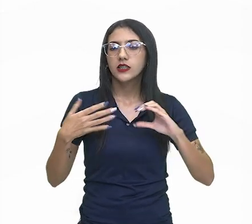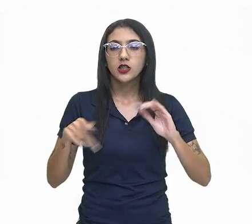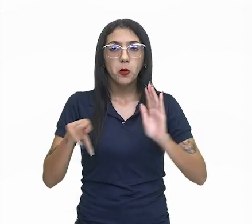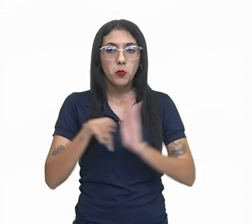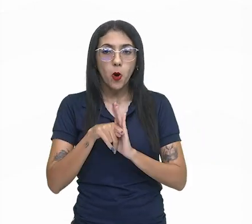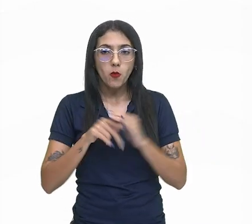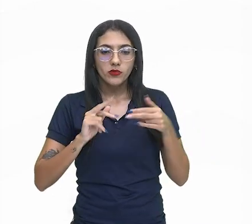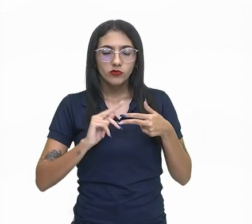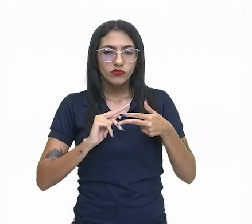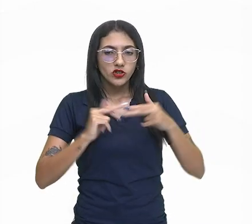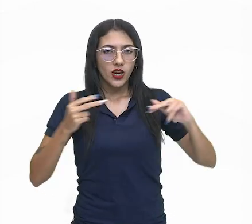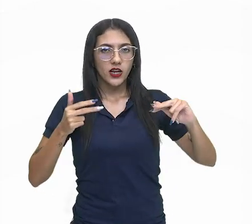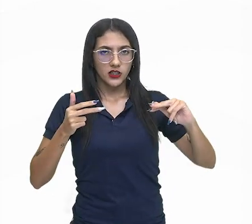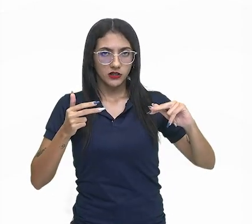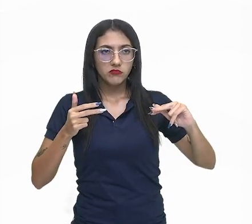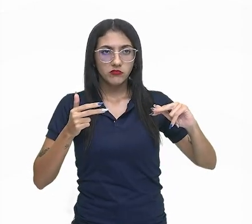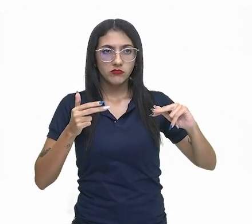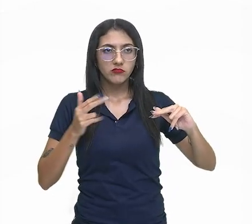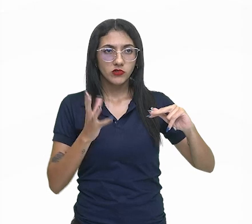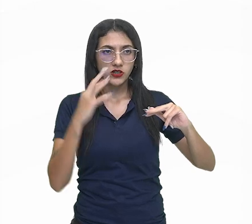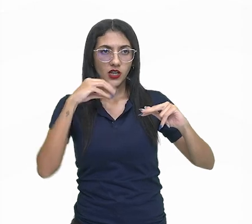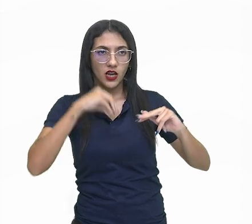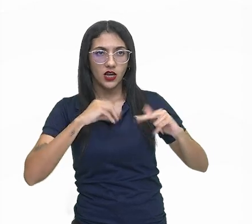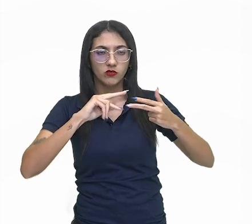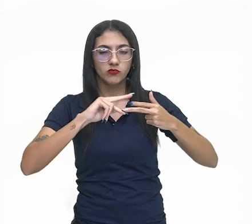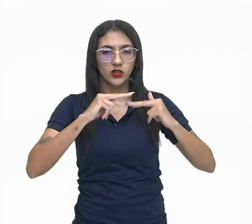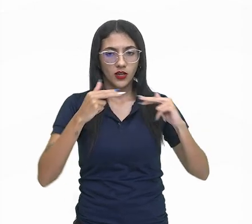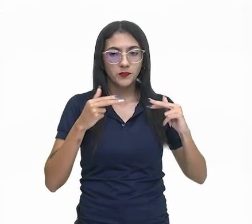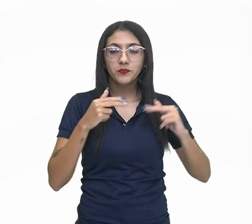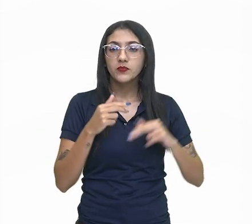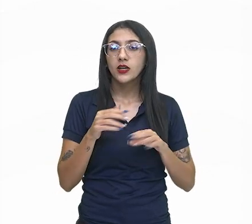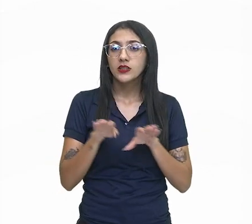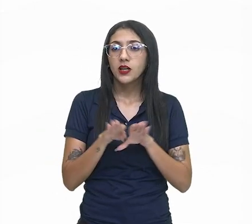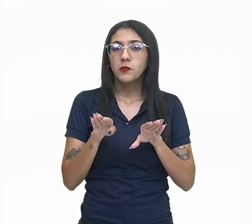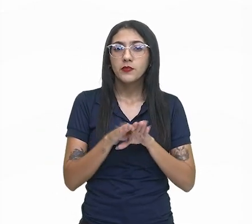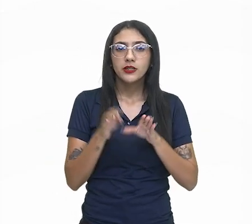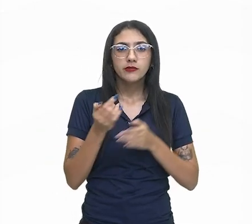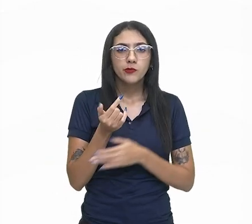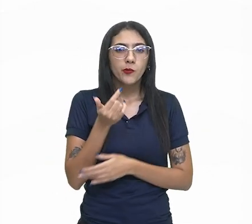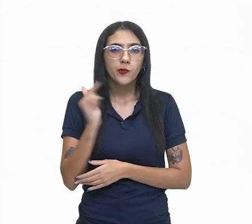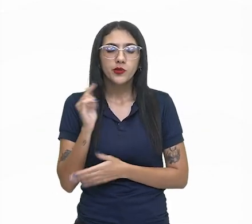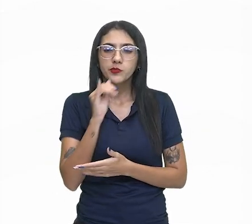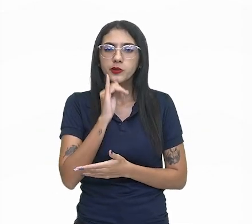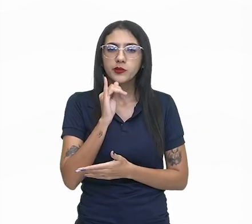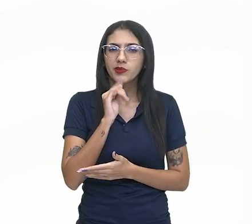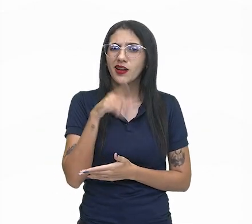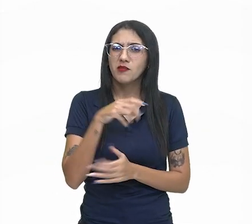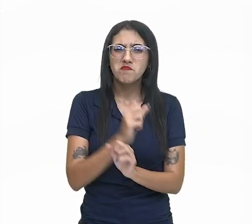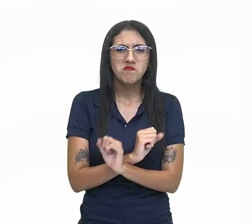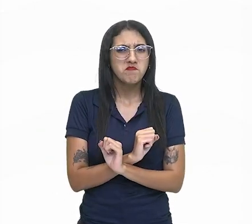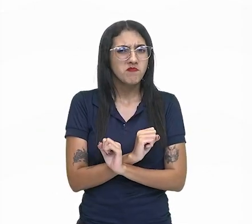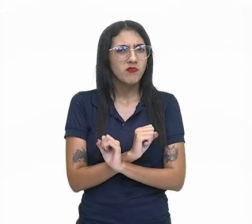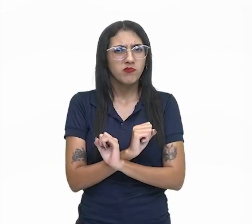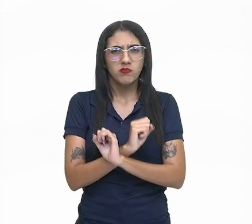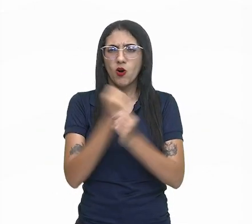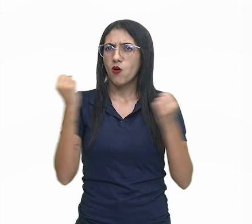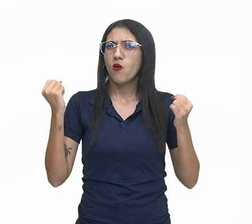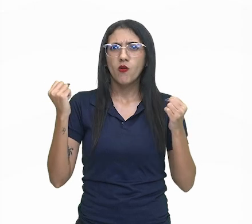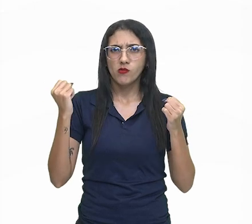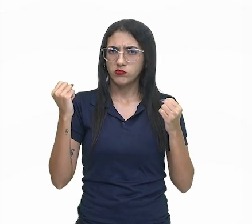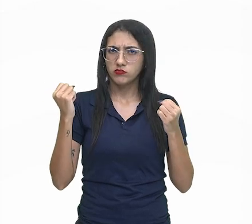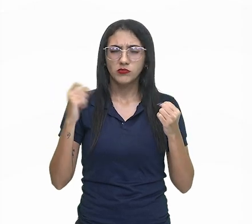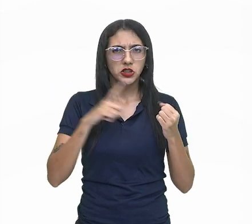genes já presentes, né? E outras limitações é que a impossibilidade